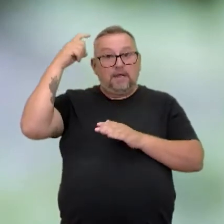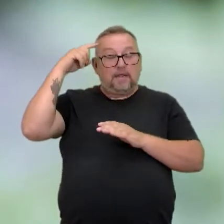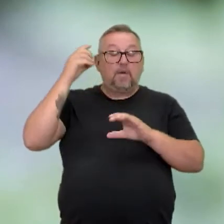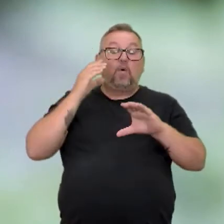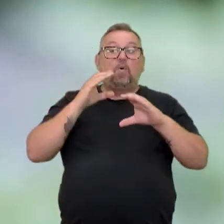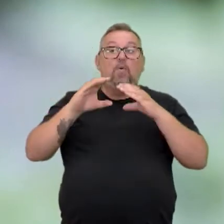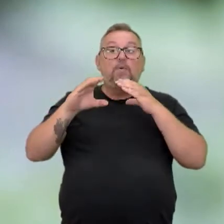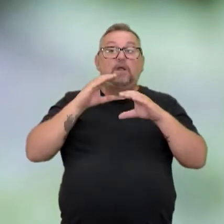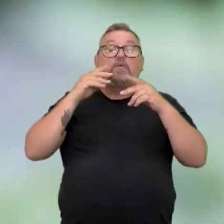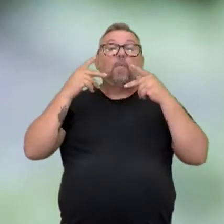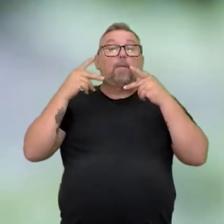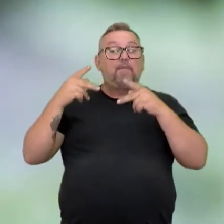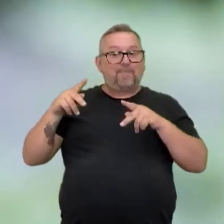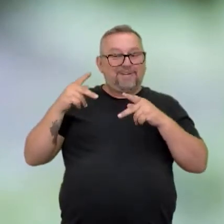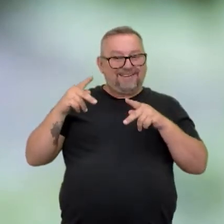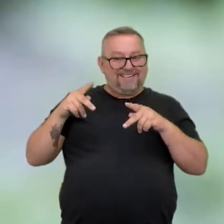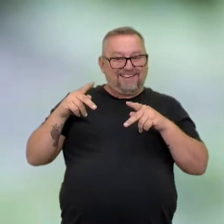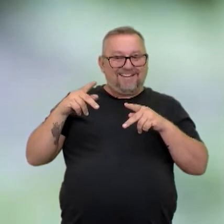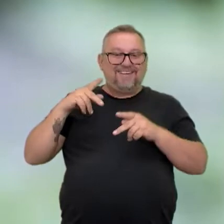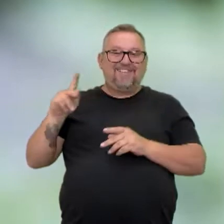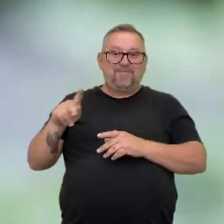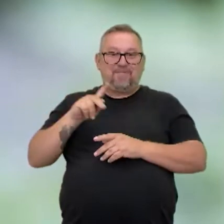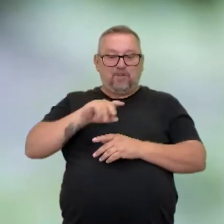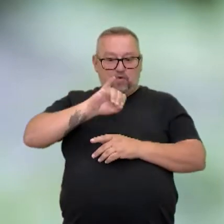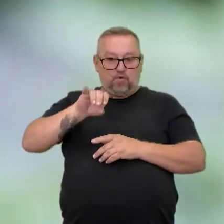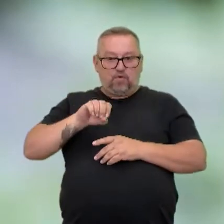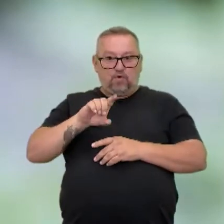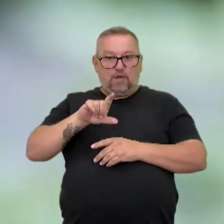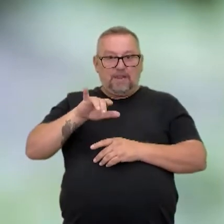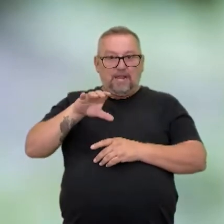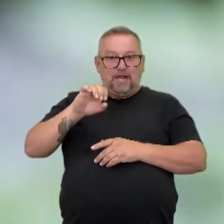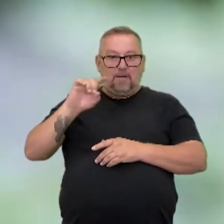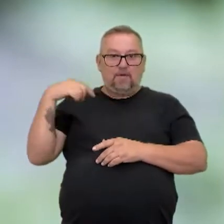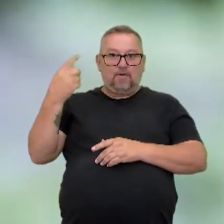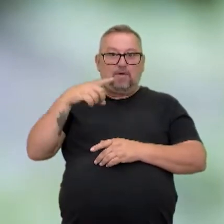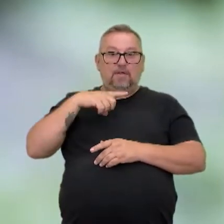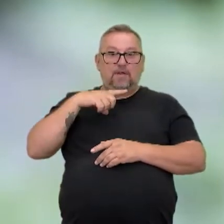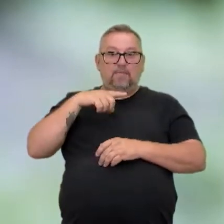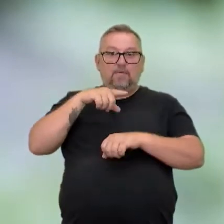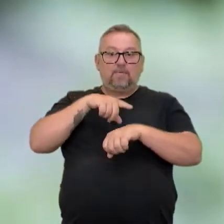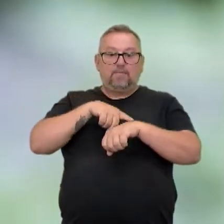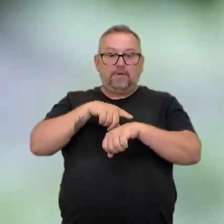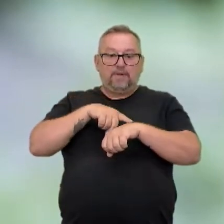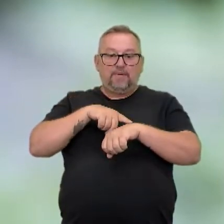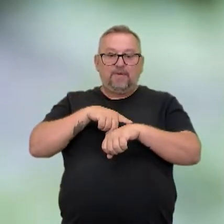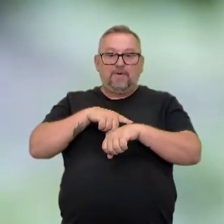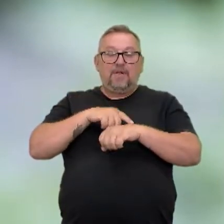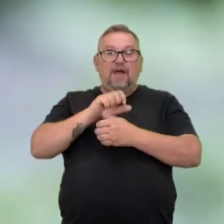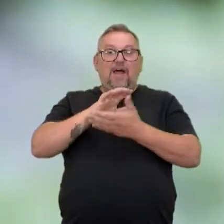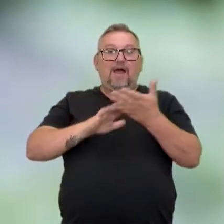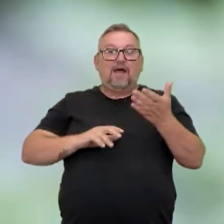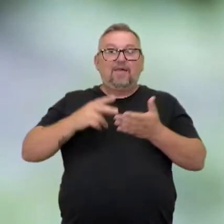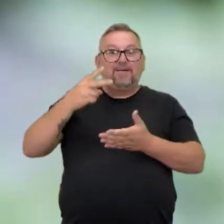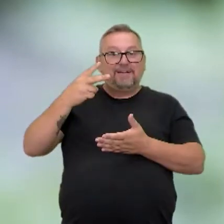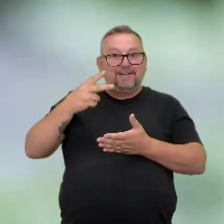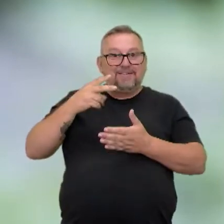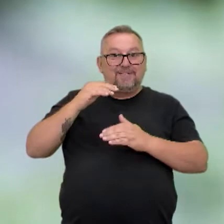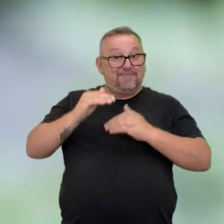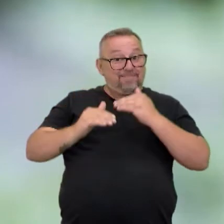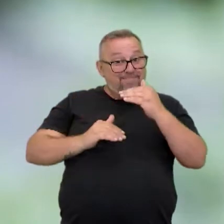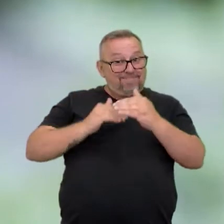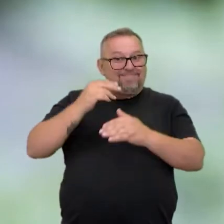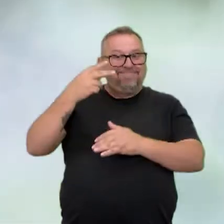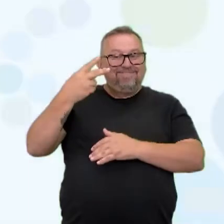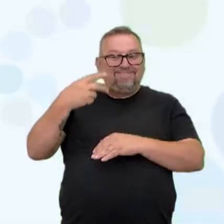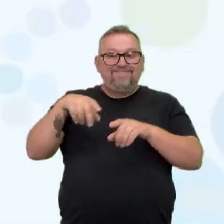Comunicação Publicitária. Eu sou o professor Juscelio e nós estamos em que momento? Olha só, atividade 2, desenvolvimento 2 aí